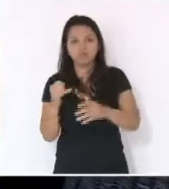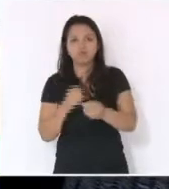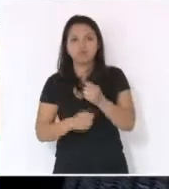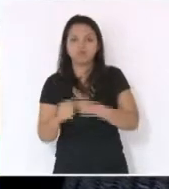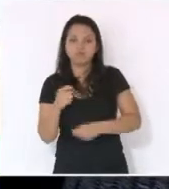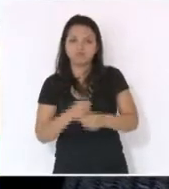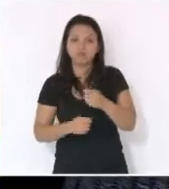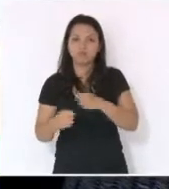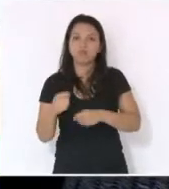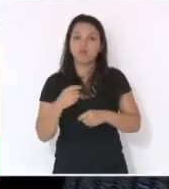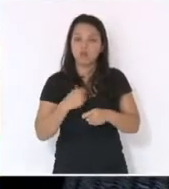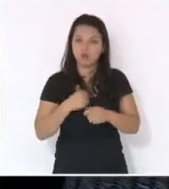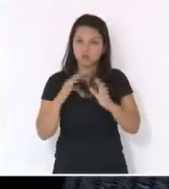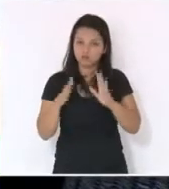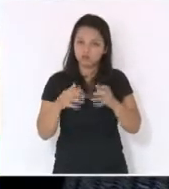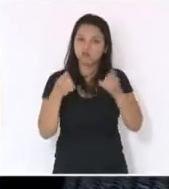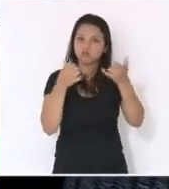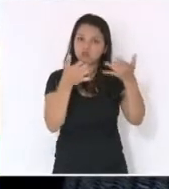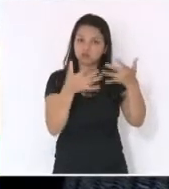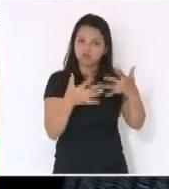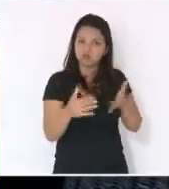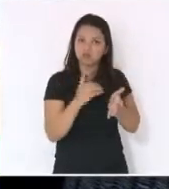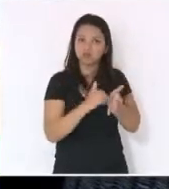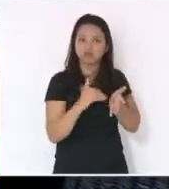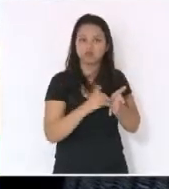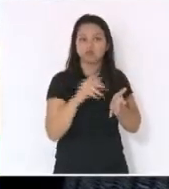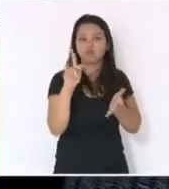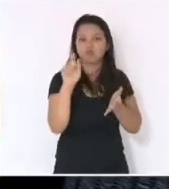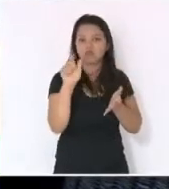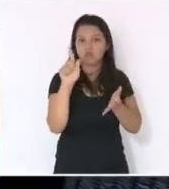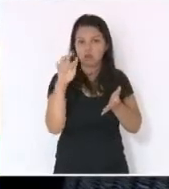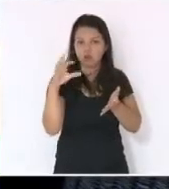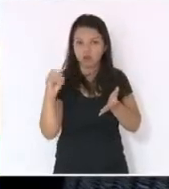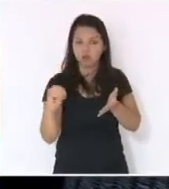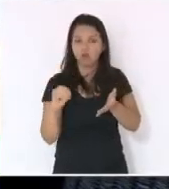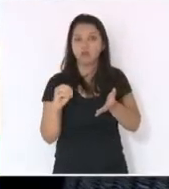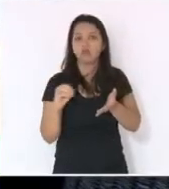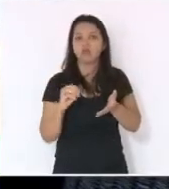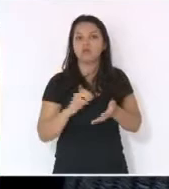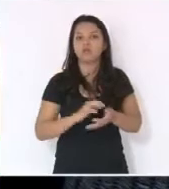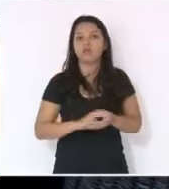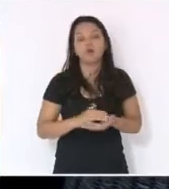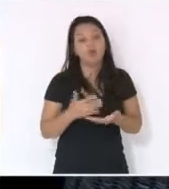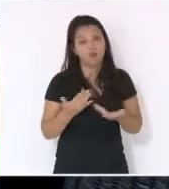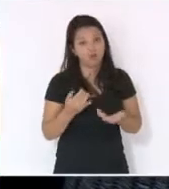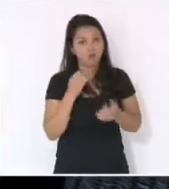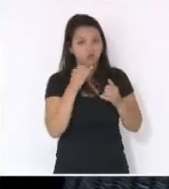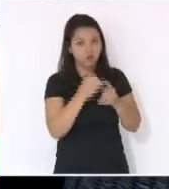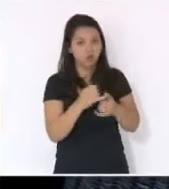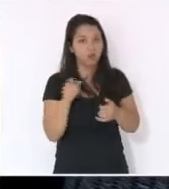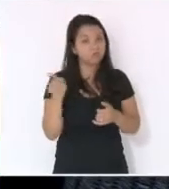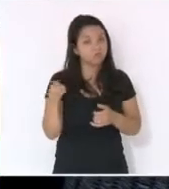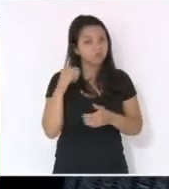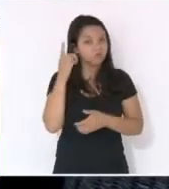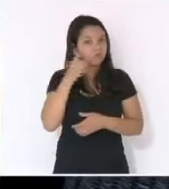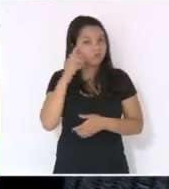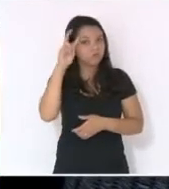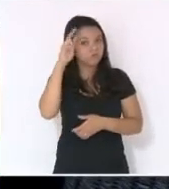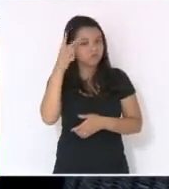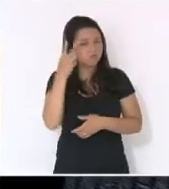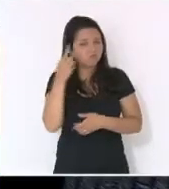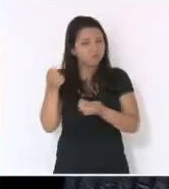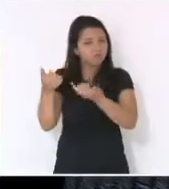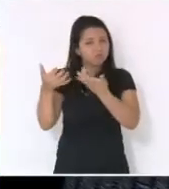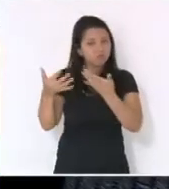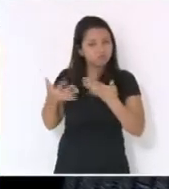ao secretário Paulo Eli, igual o deputado Milton Obos apresentou essa demanda com muita